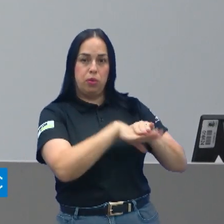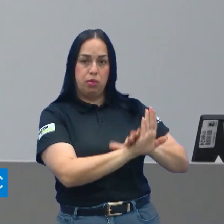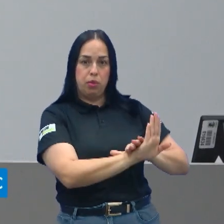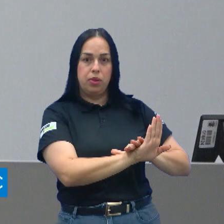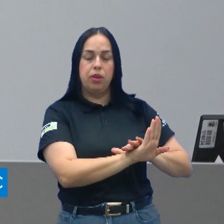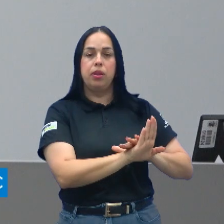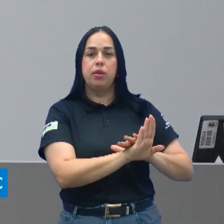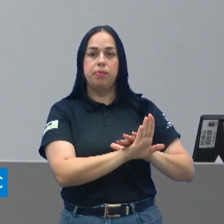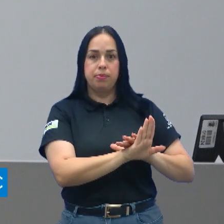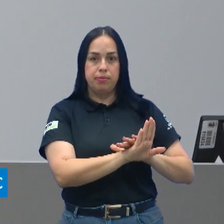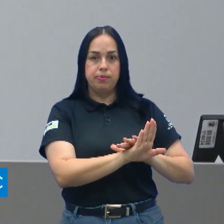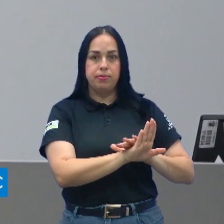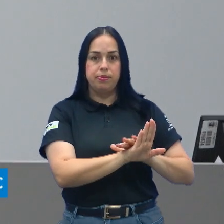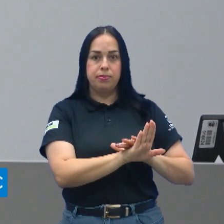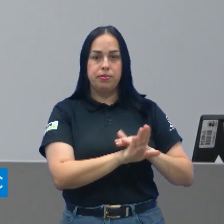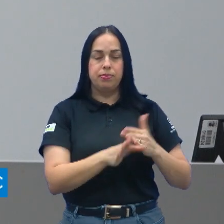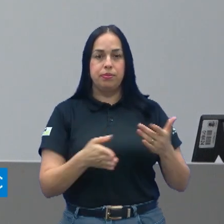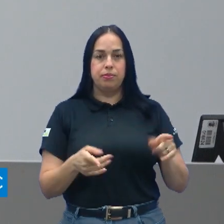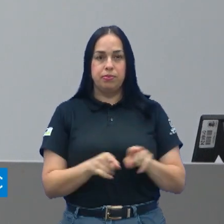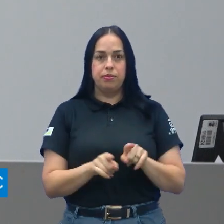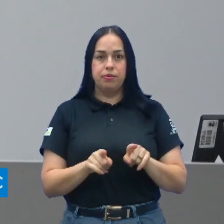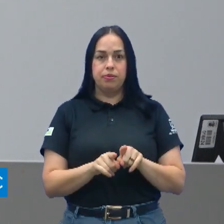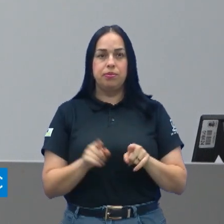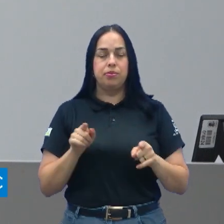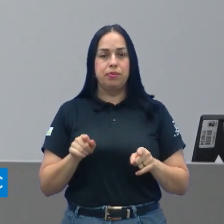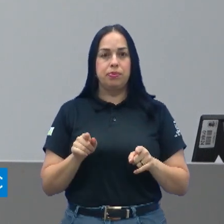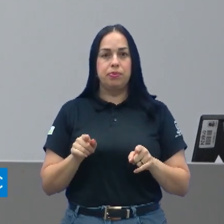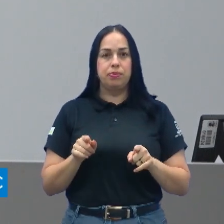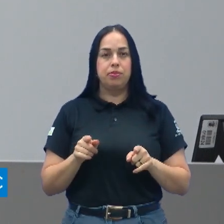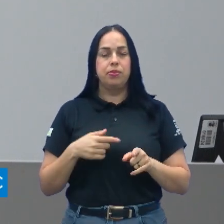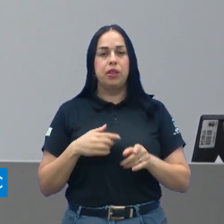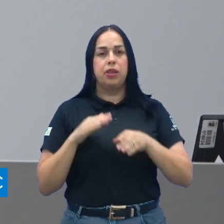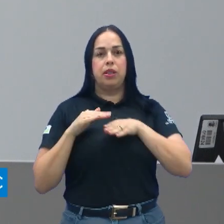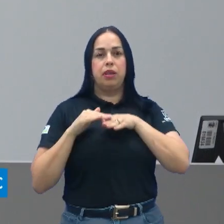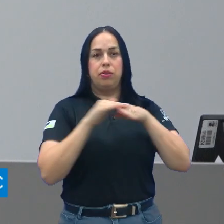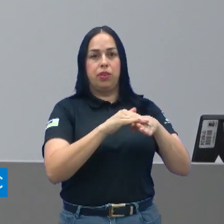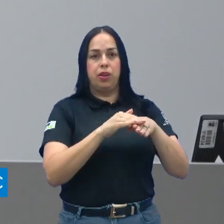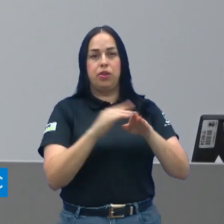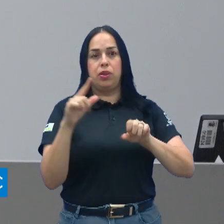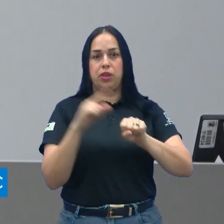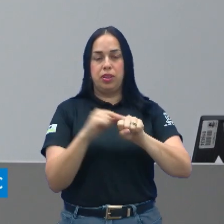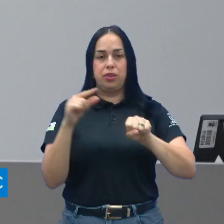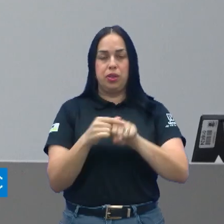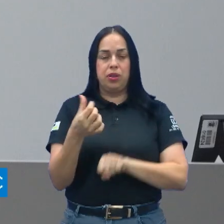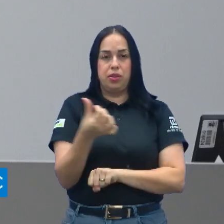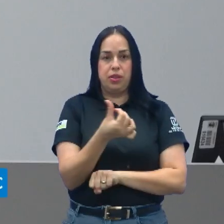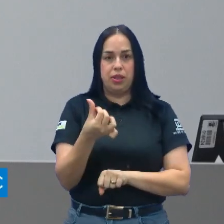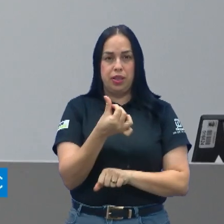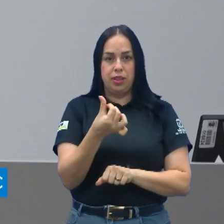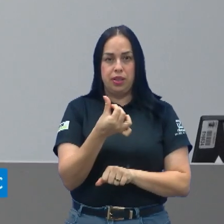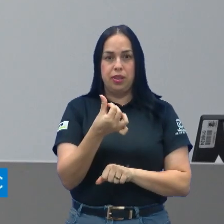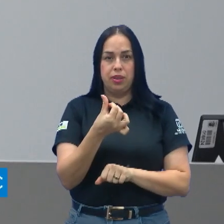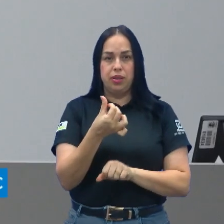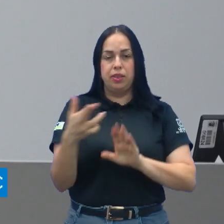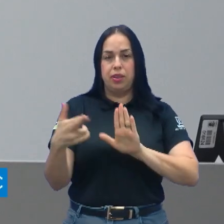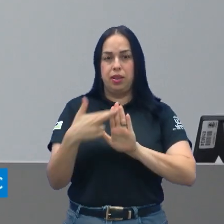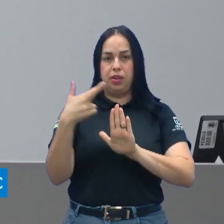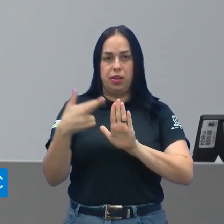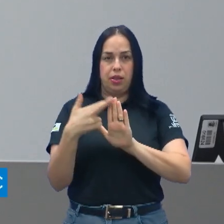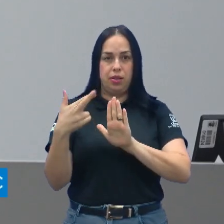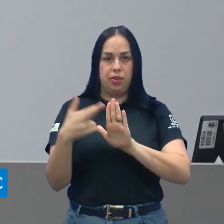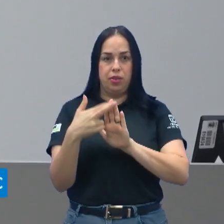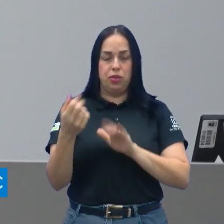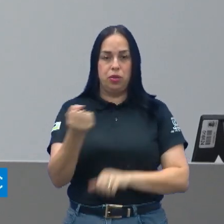em aplicação de advertência verbal nos termos do artigo 6 da Resolução